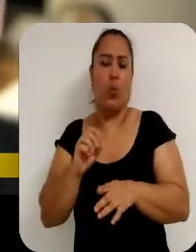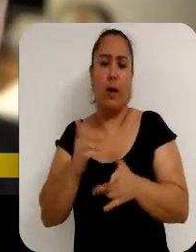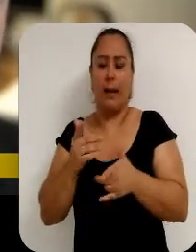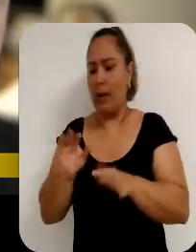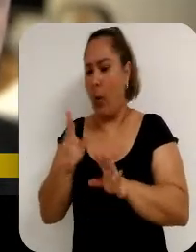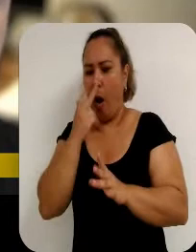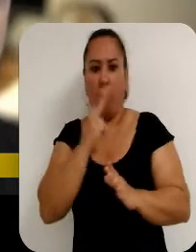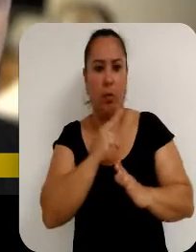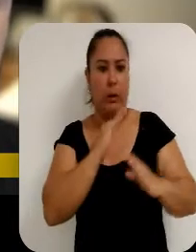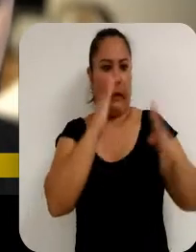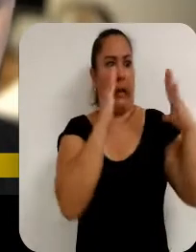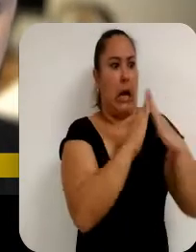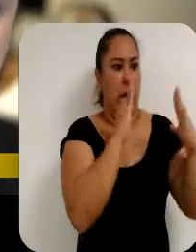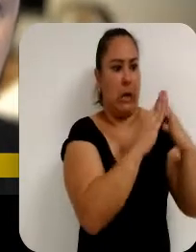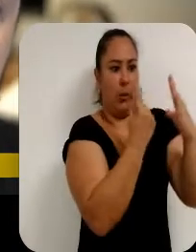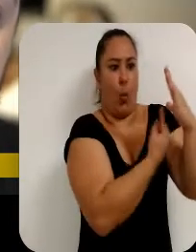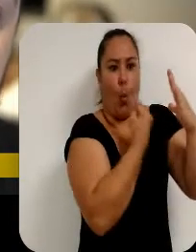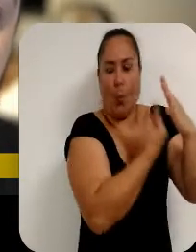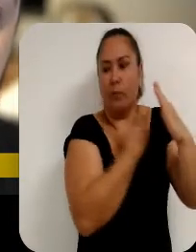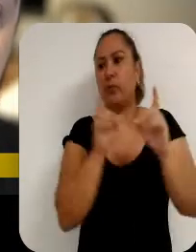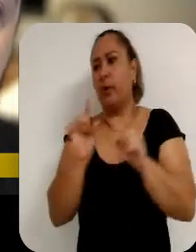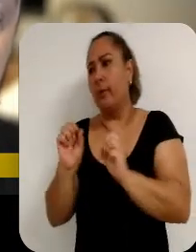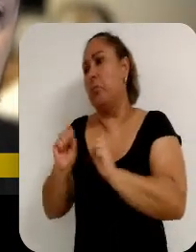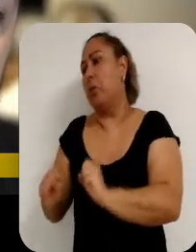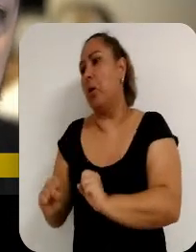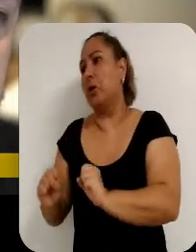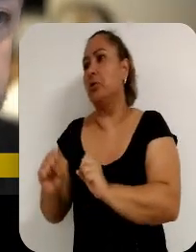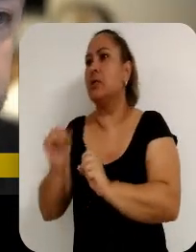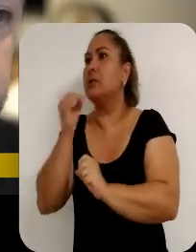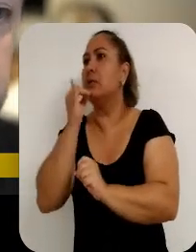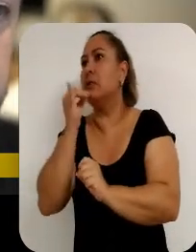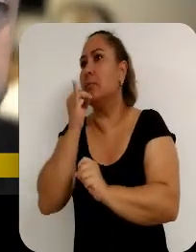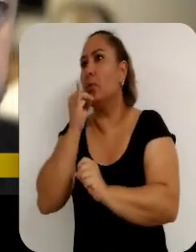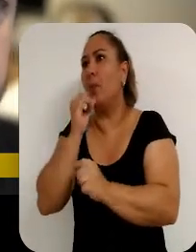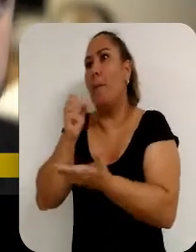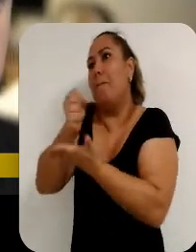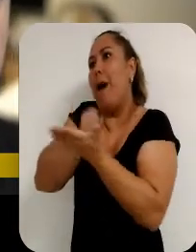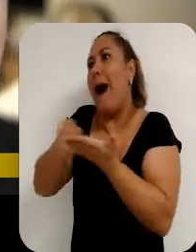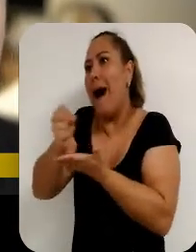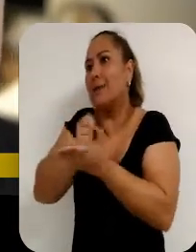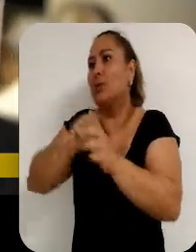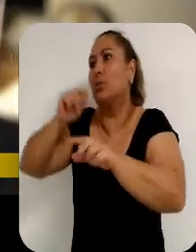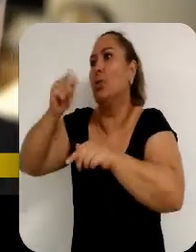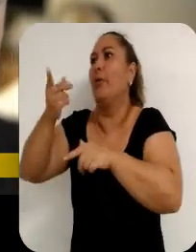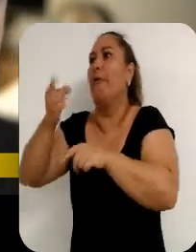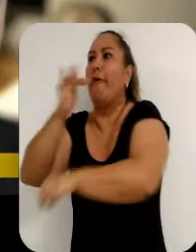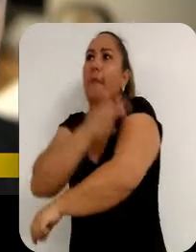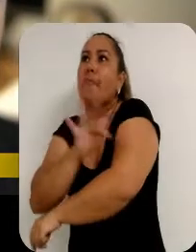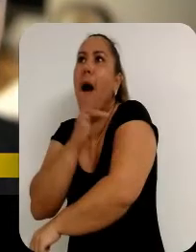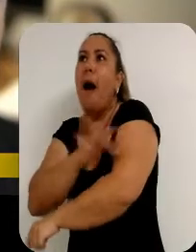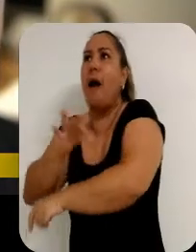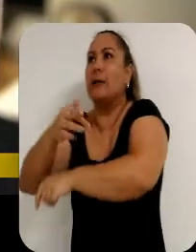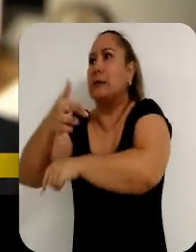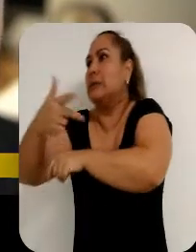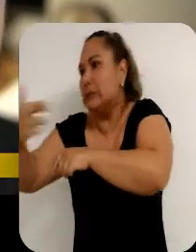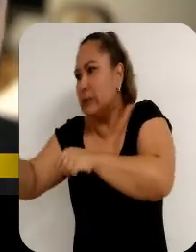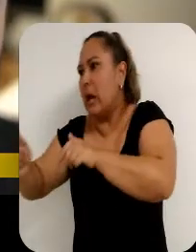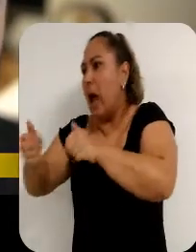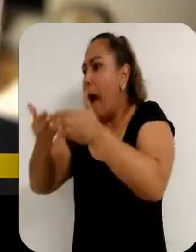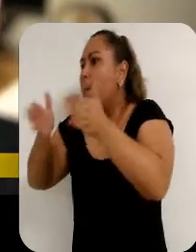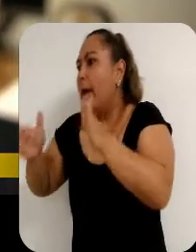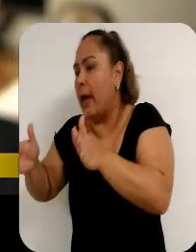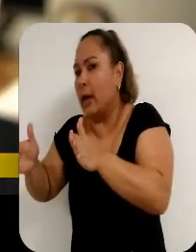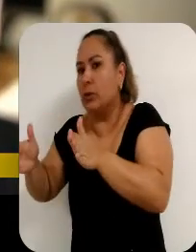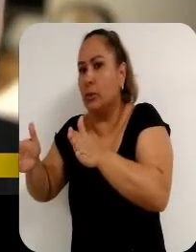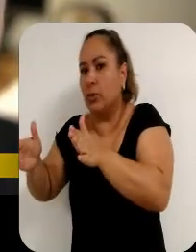e deixa mais do que o básico funcionando, a gente ainda tem leitos faltando,